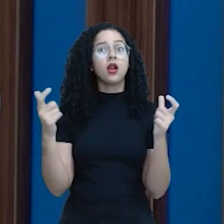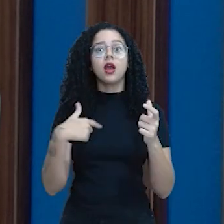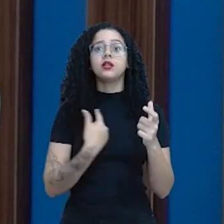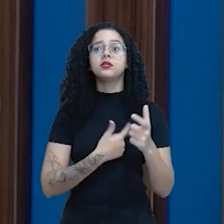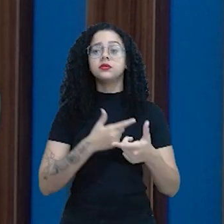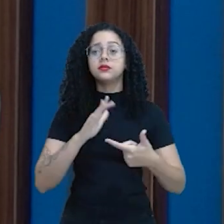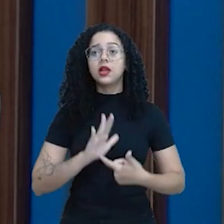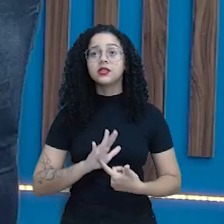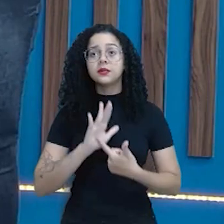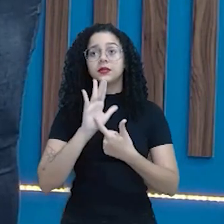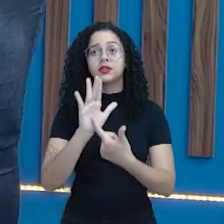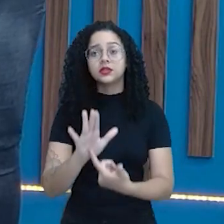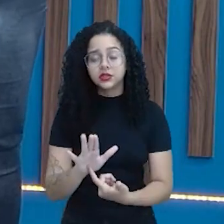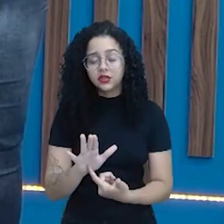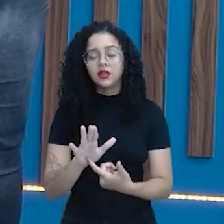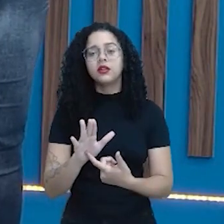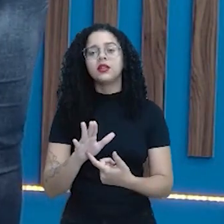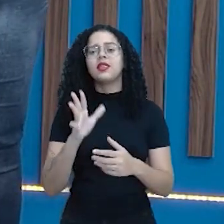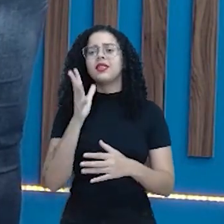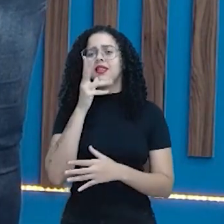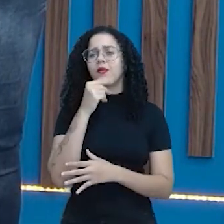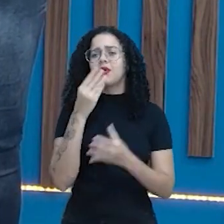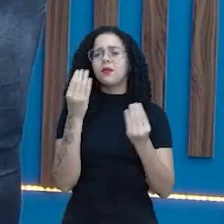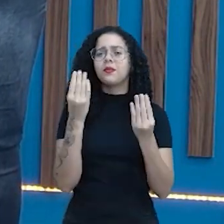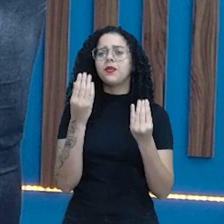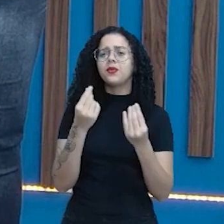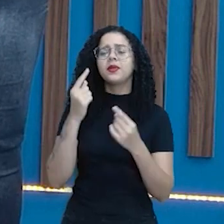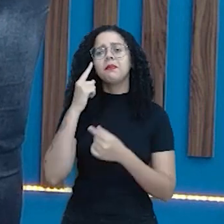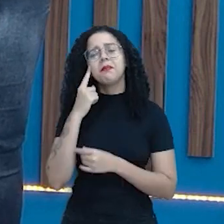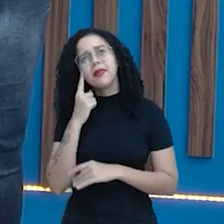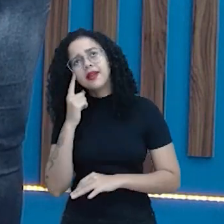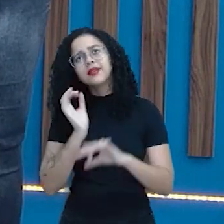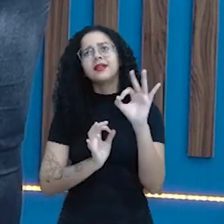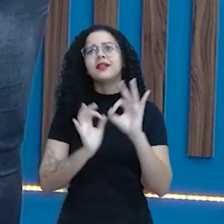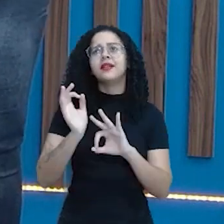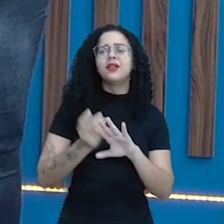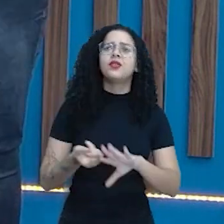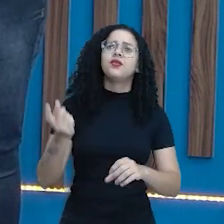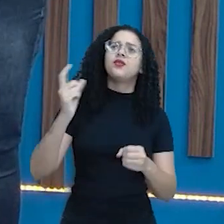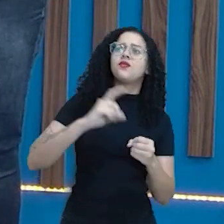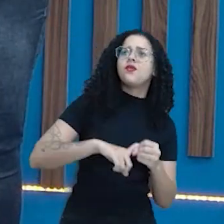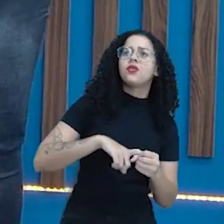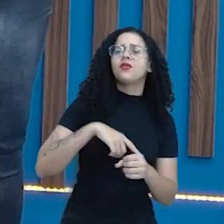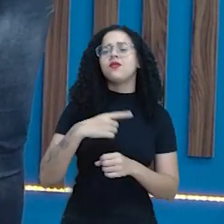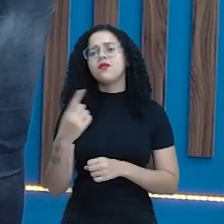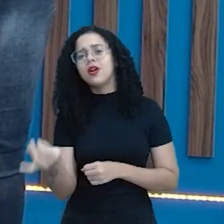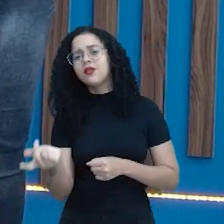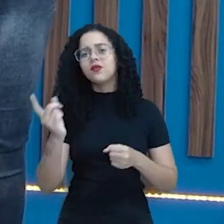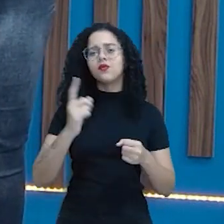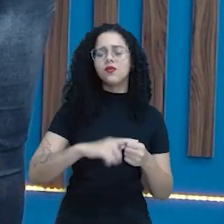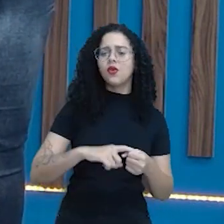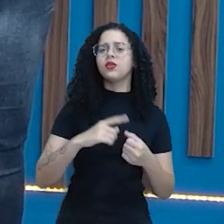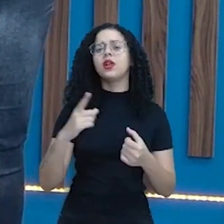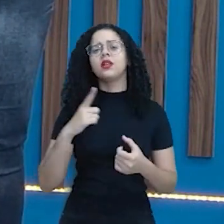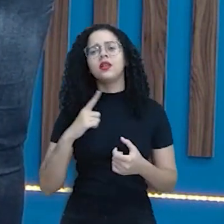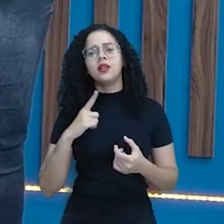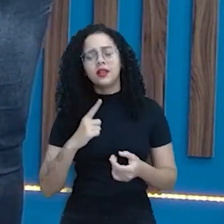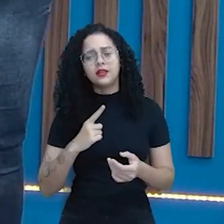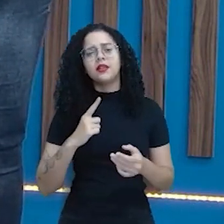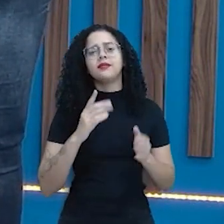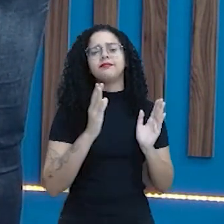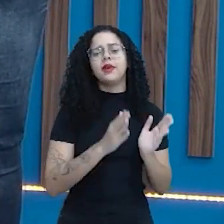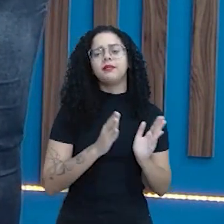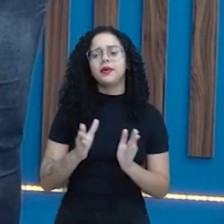se apresentar até, a gente demora tanto, a gente pensa, a gente retoma a fala, a gente tem essas